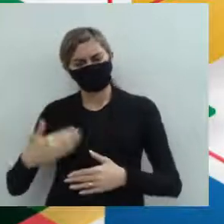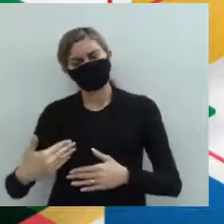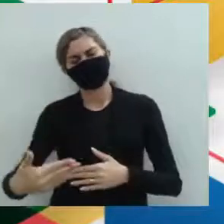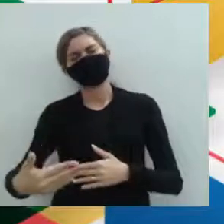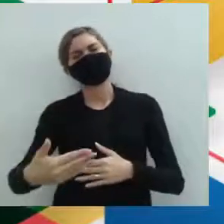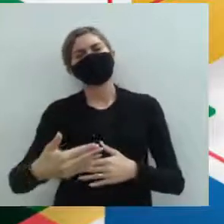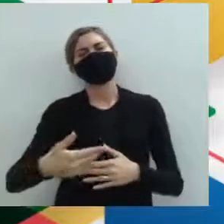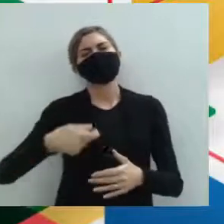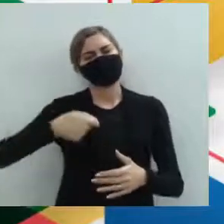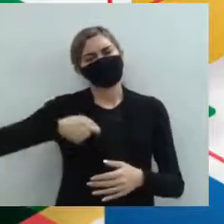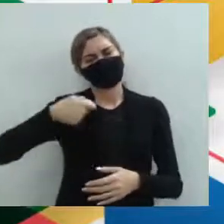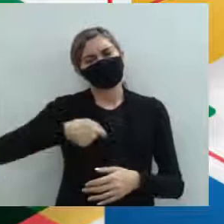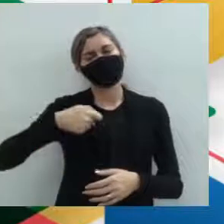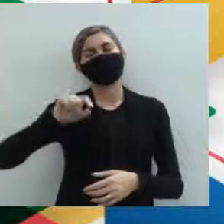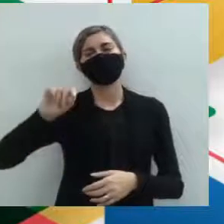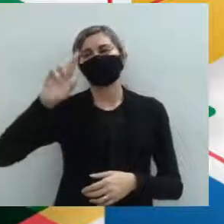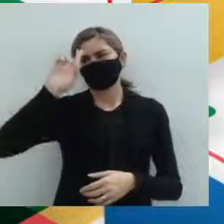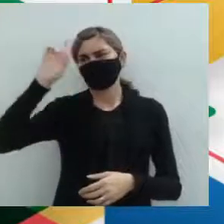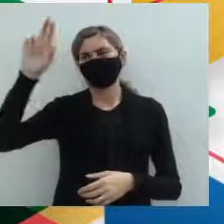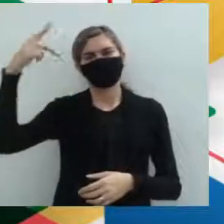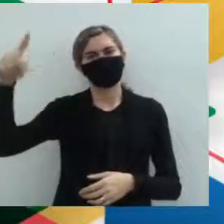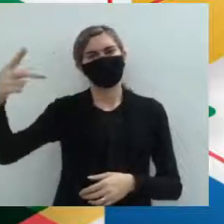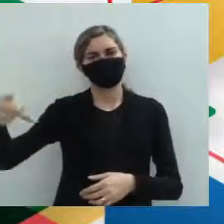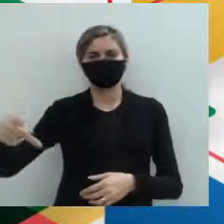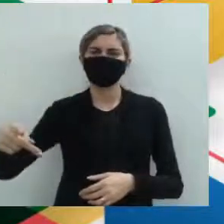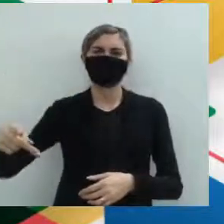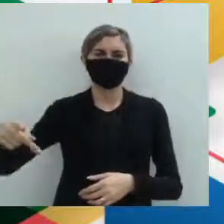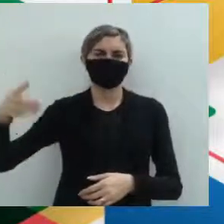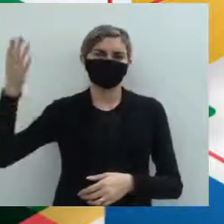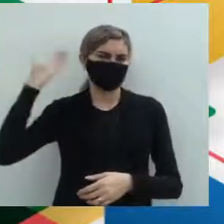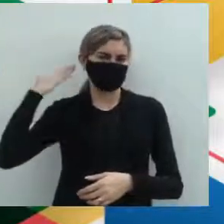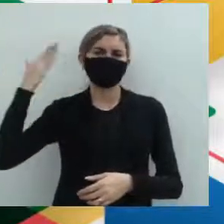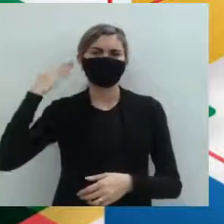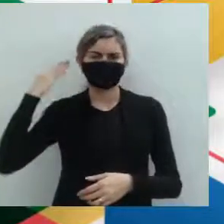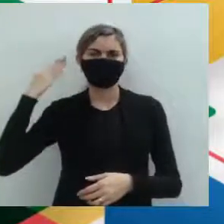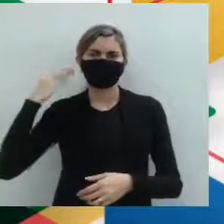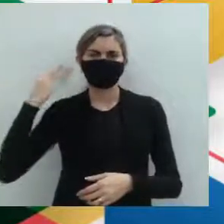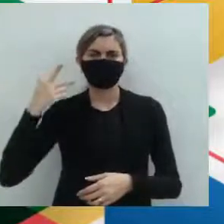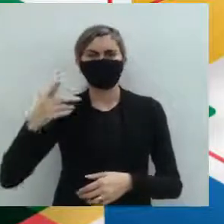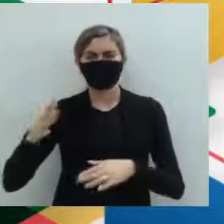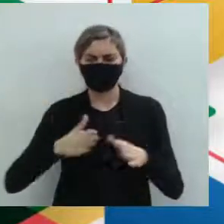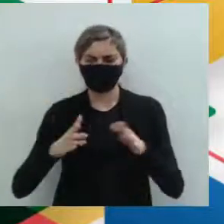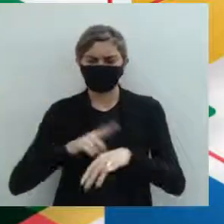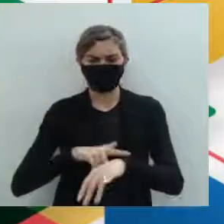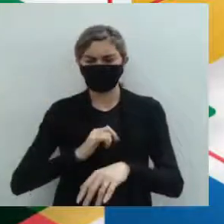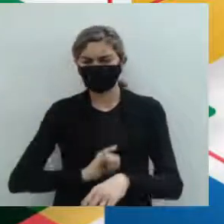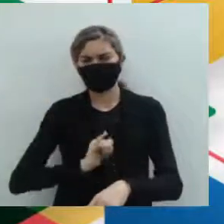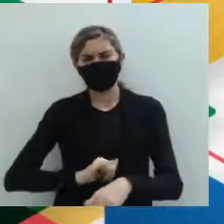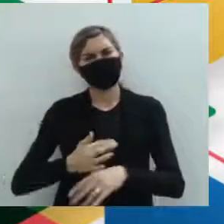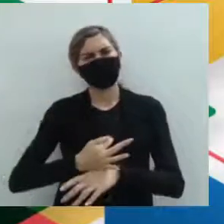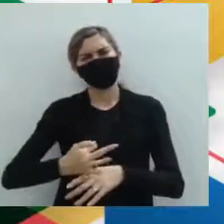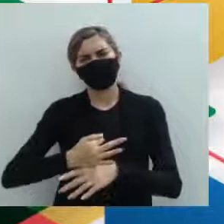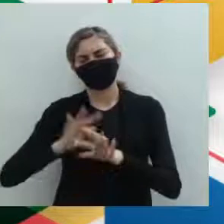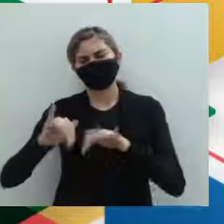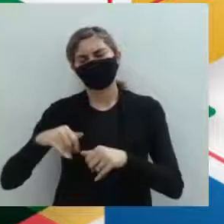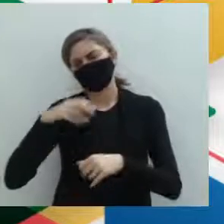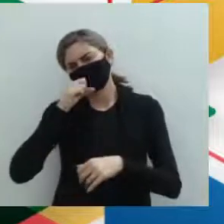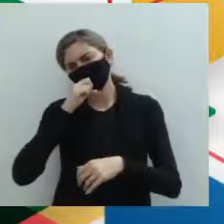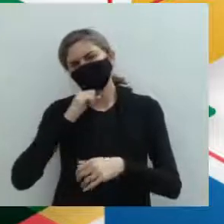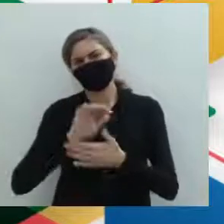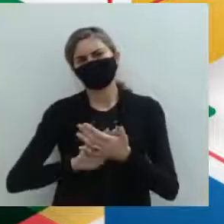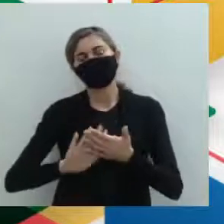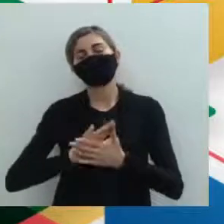e exigência do que os chefes e patrões de antigamente. Sem intervalo para descanso, sem férias, sem fim de semana,